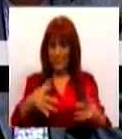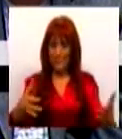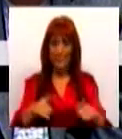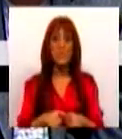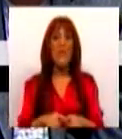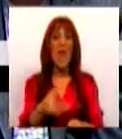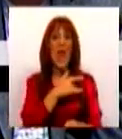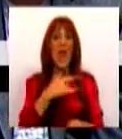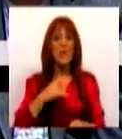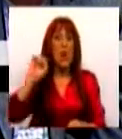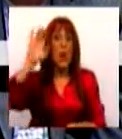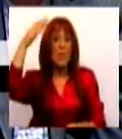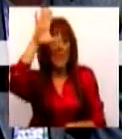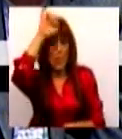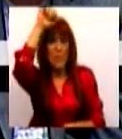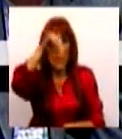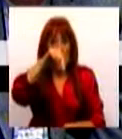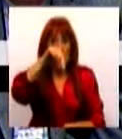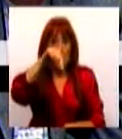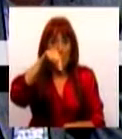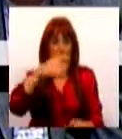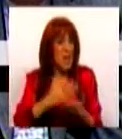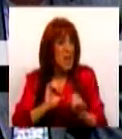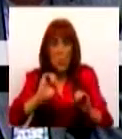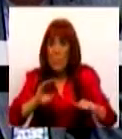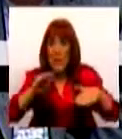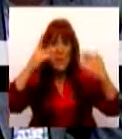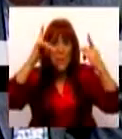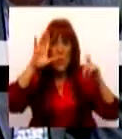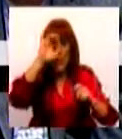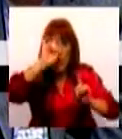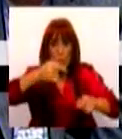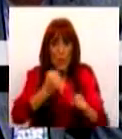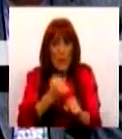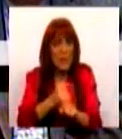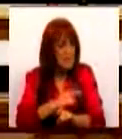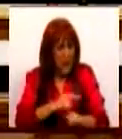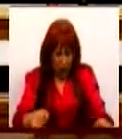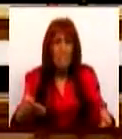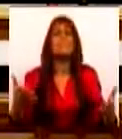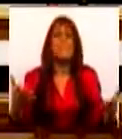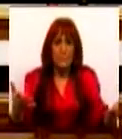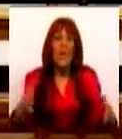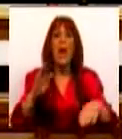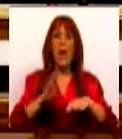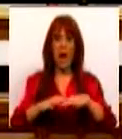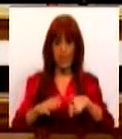A saúde é uma prioridade para este Governo desde o primeiro dia em que este Governo iniciou as suas funções.